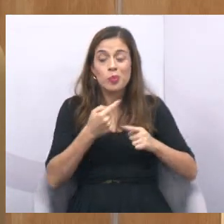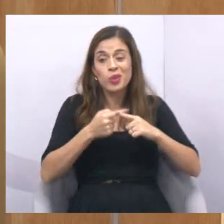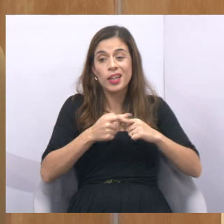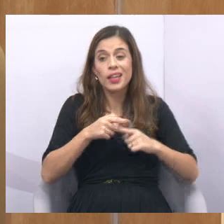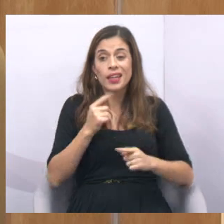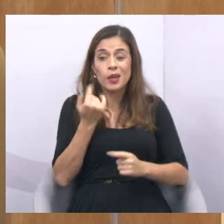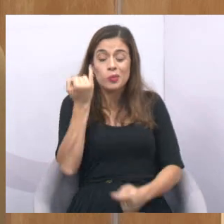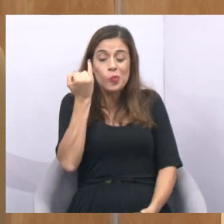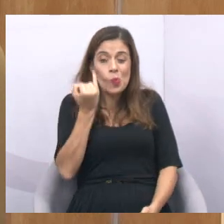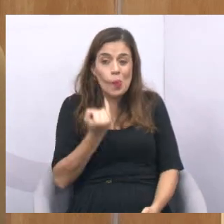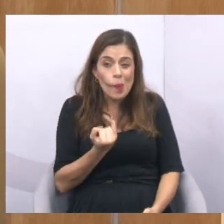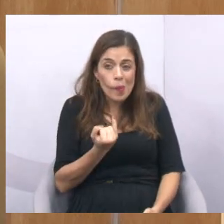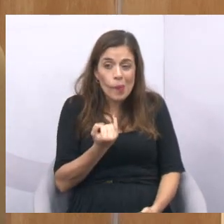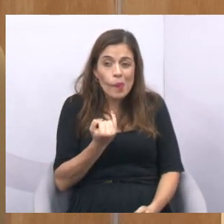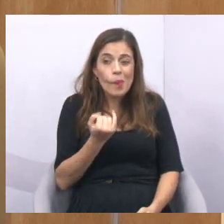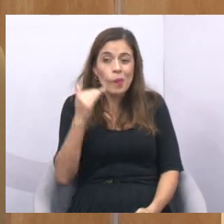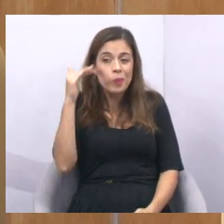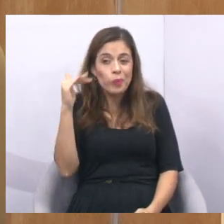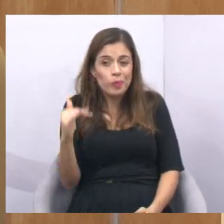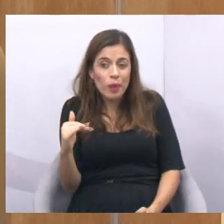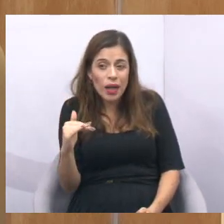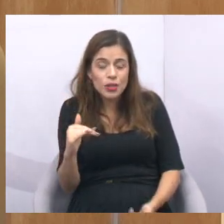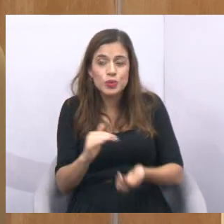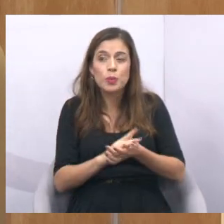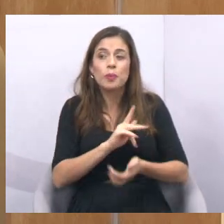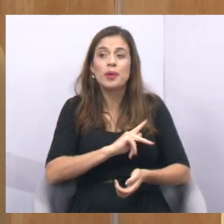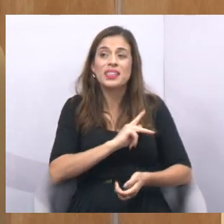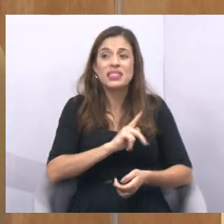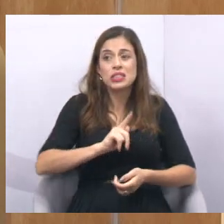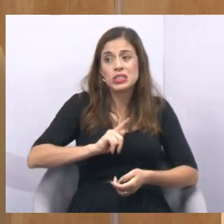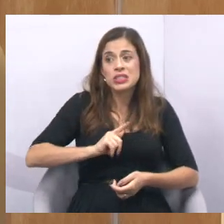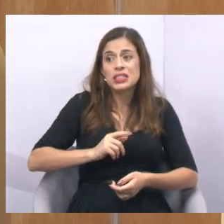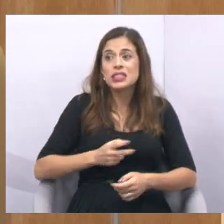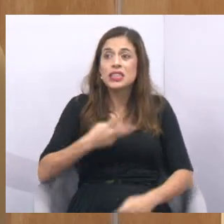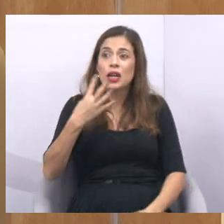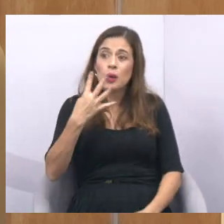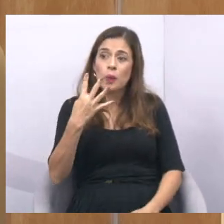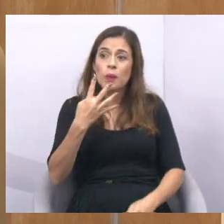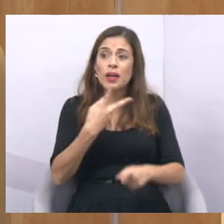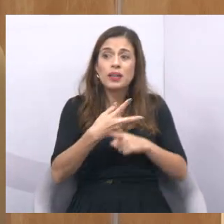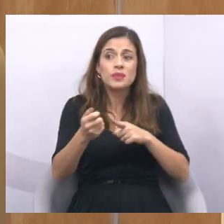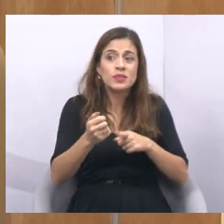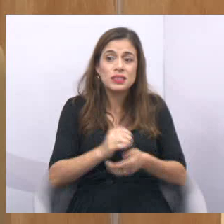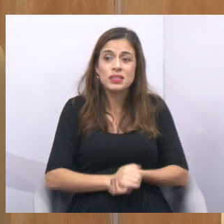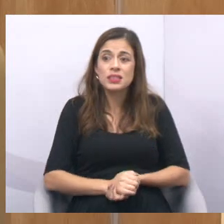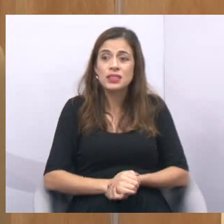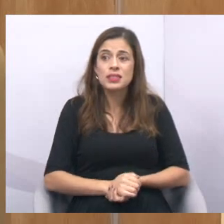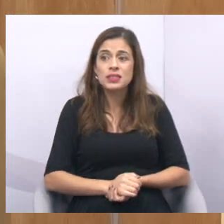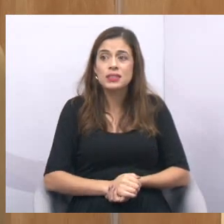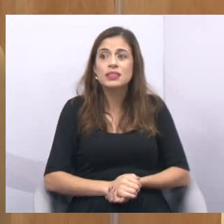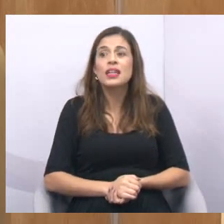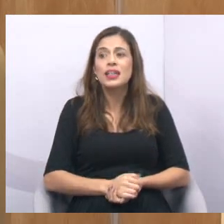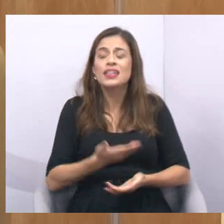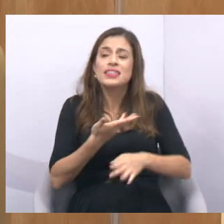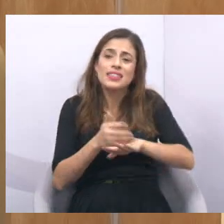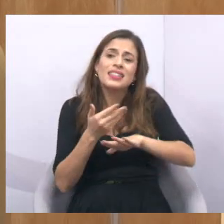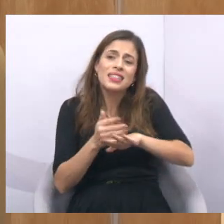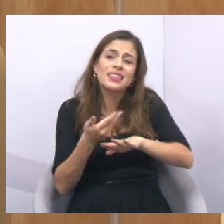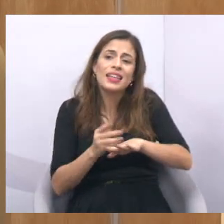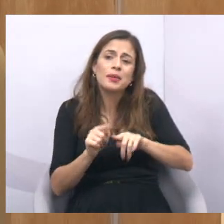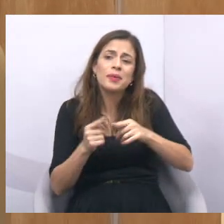não sei o quê. Palmeiras tinha 4 campeões mundiais, aí eu treinei lá 3 vezes, os caras disseram, muito obrigado, um